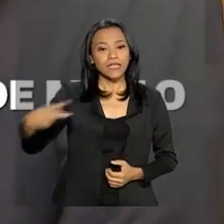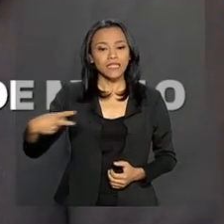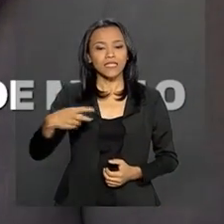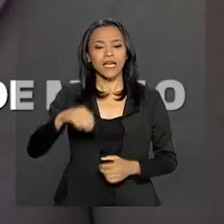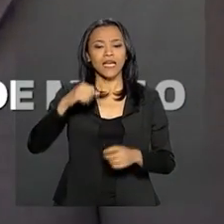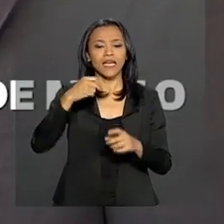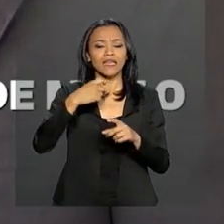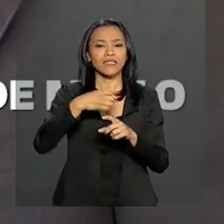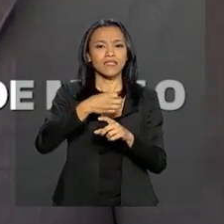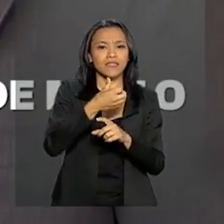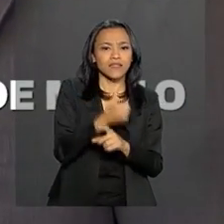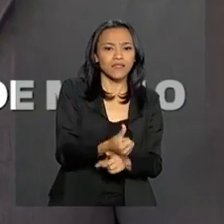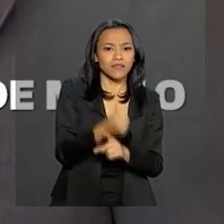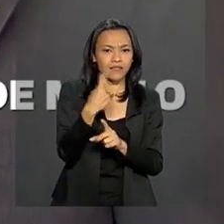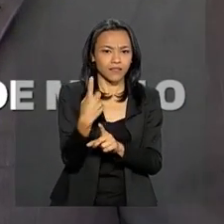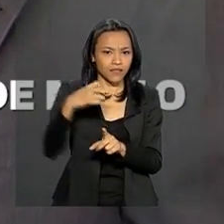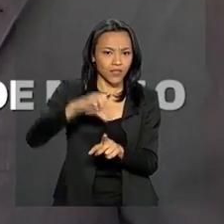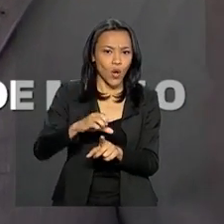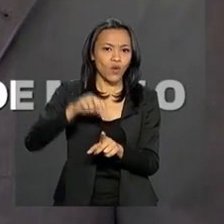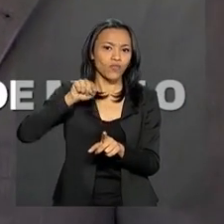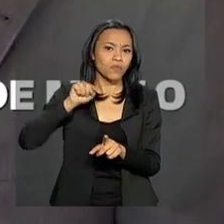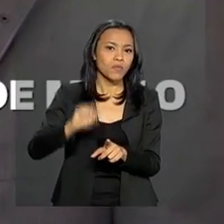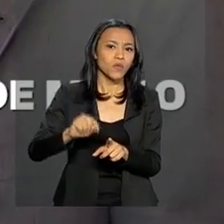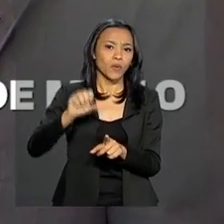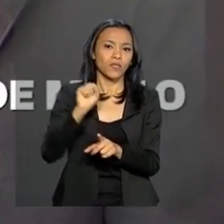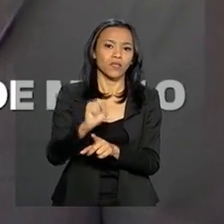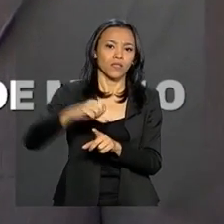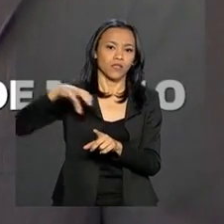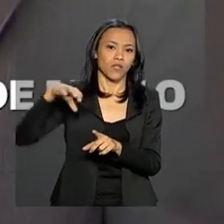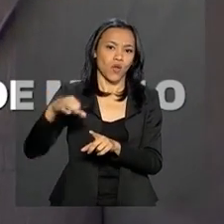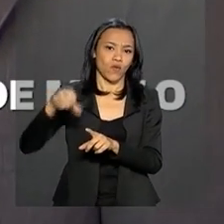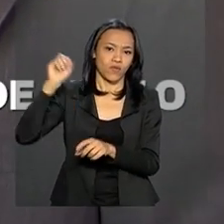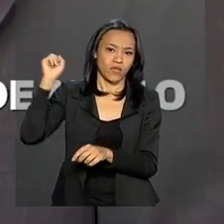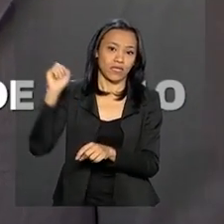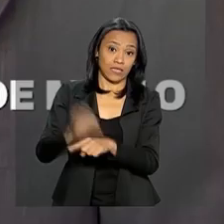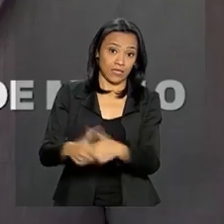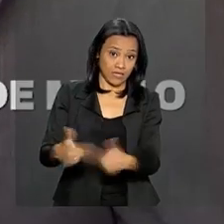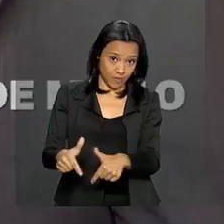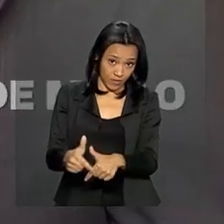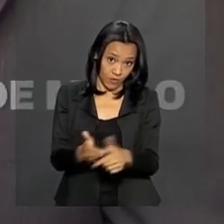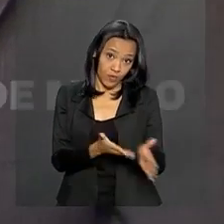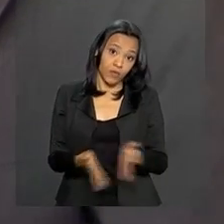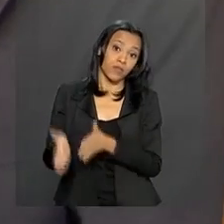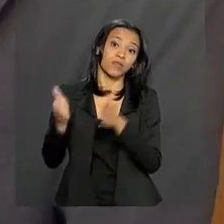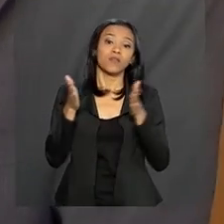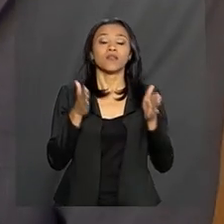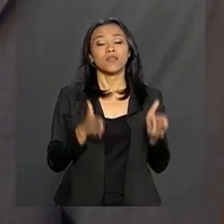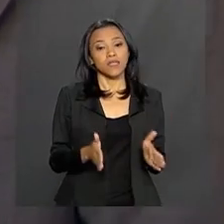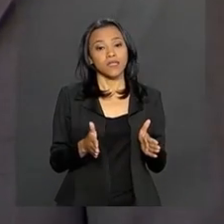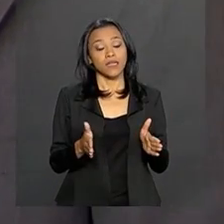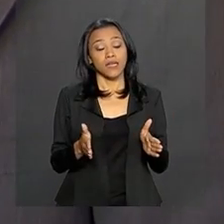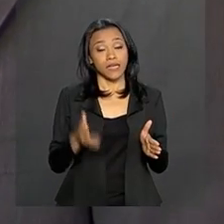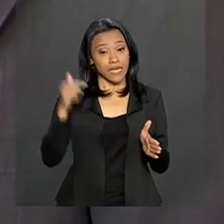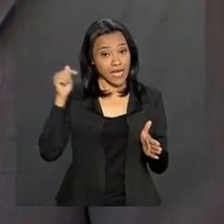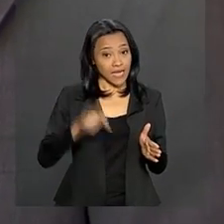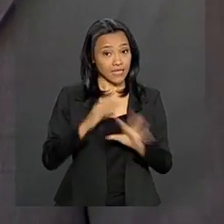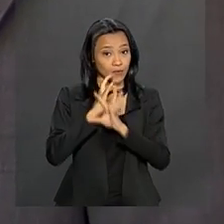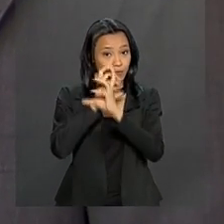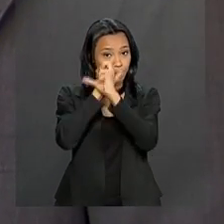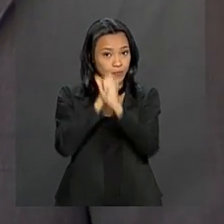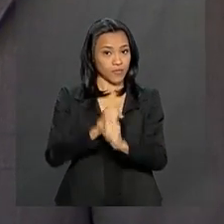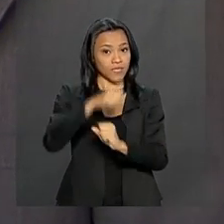119 mil e 89 empregos e este saldo de